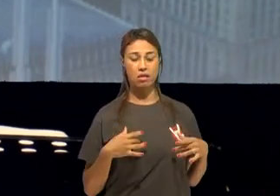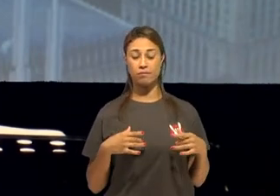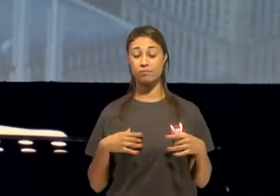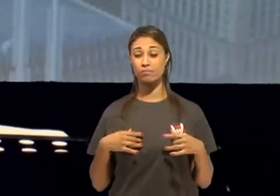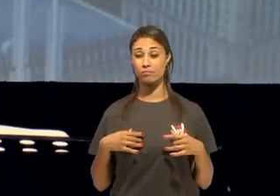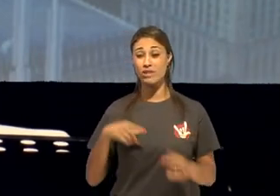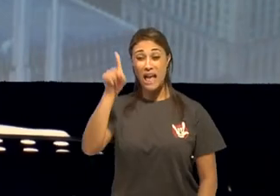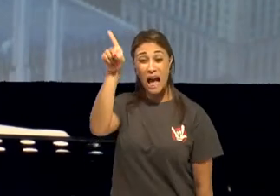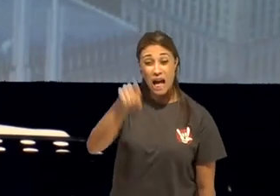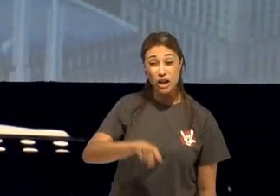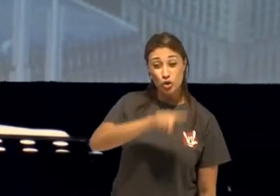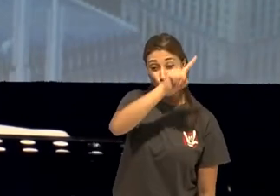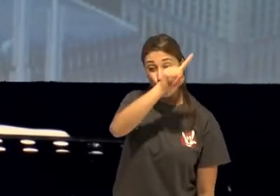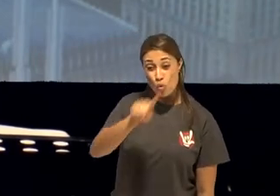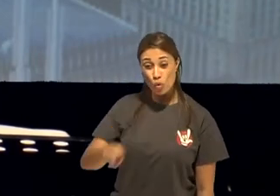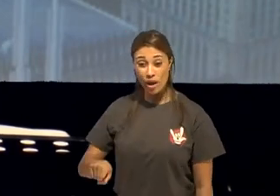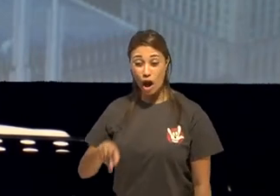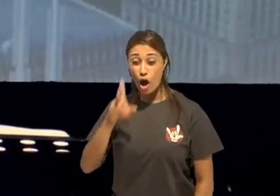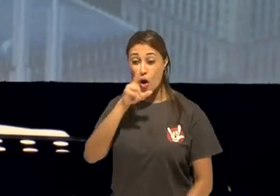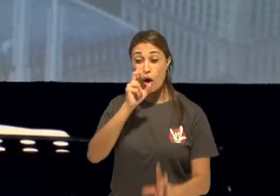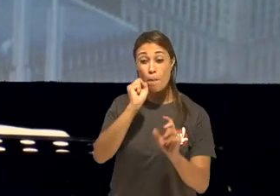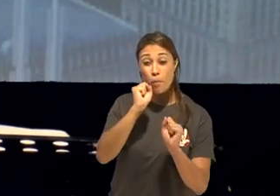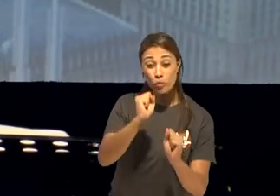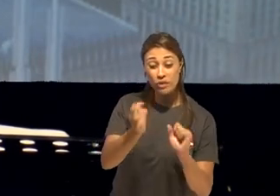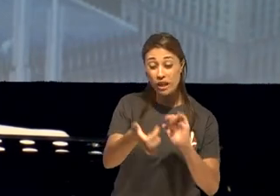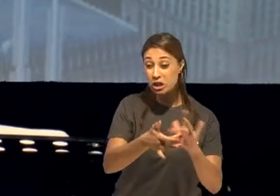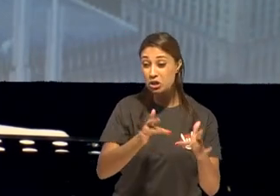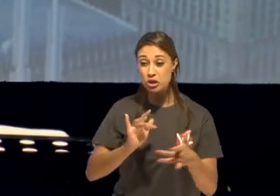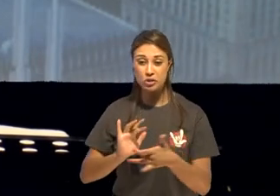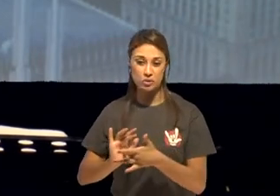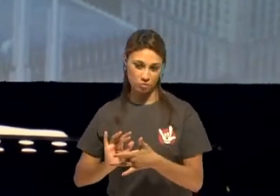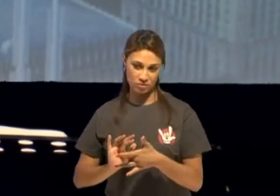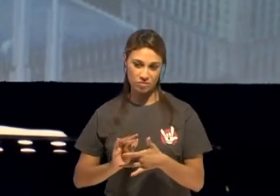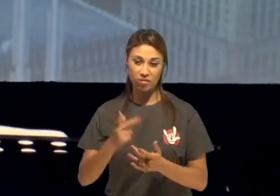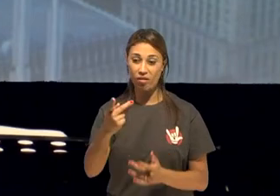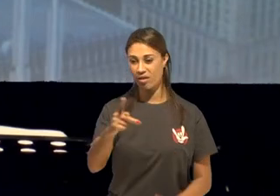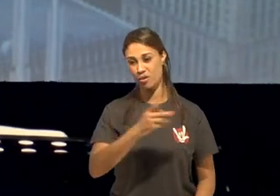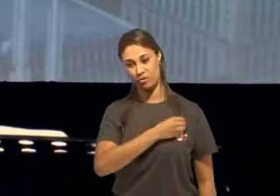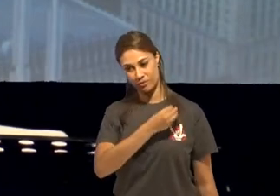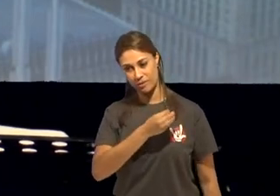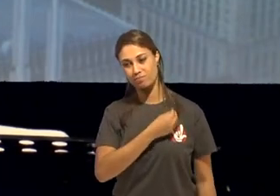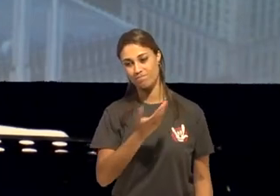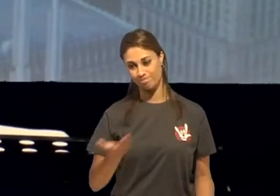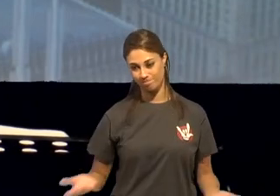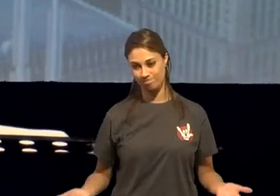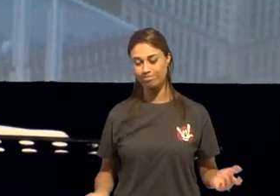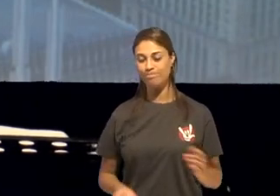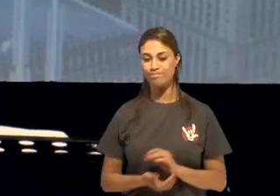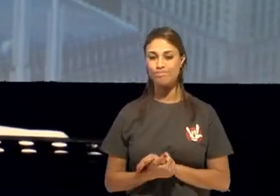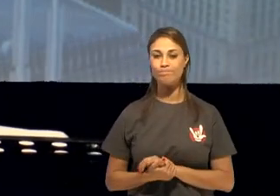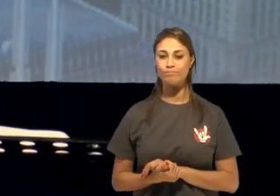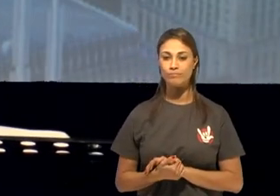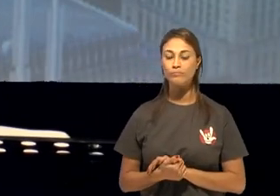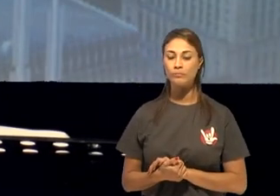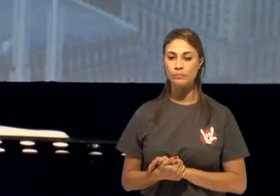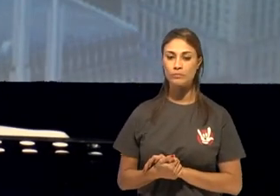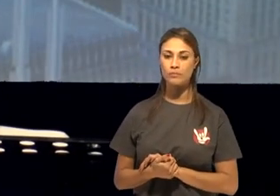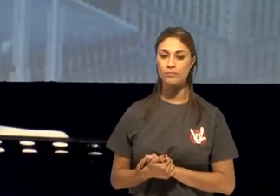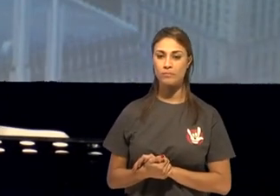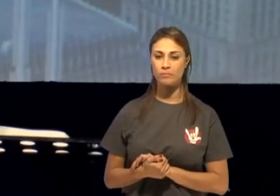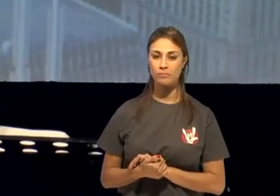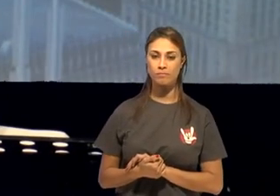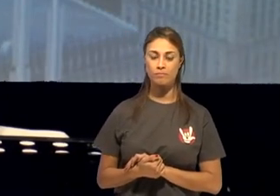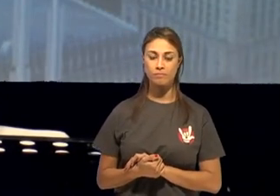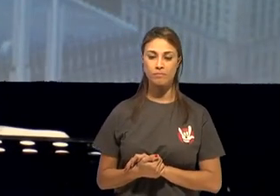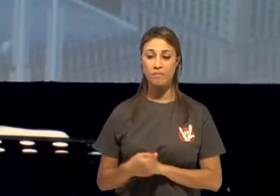Nossa, o Guilherme está falando isso e ele nunca se vê de vítima. Meu irmão, se você me perguntar agora, eu não tenho nem muitos motivos para me ver com